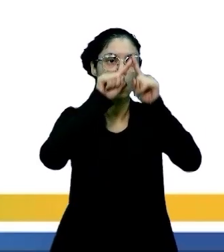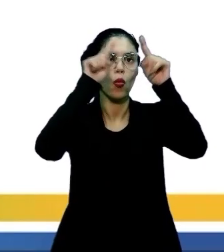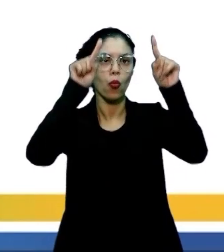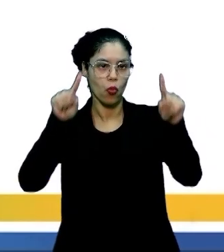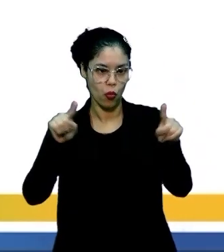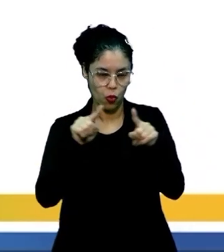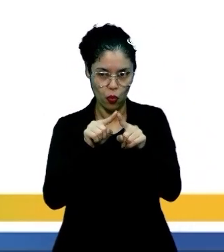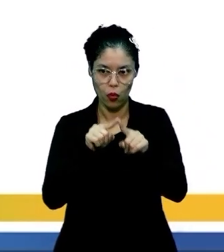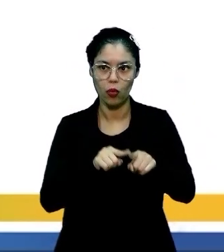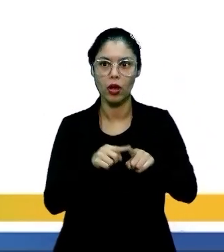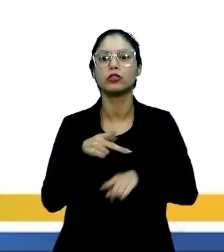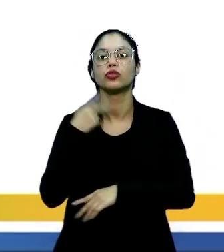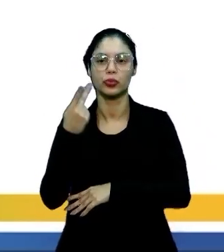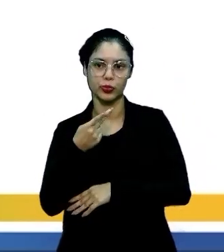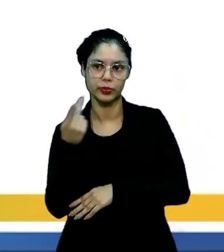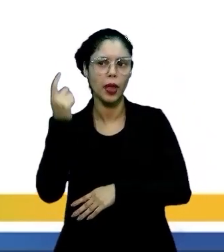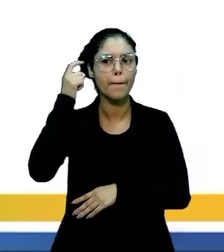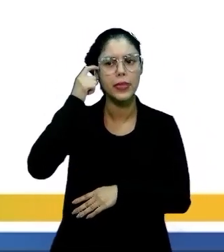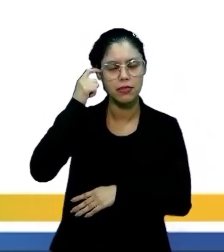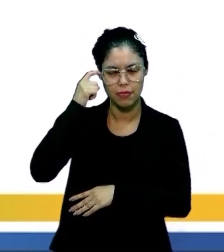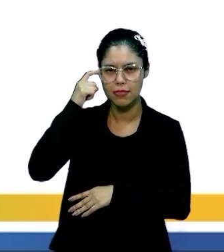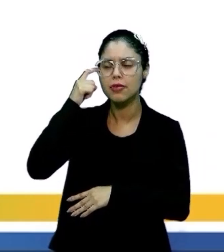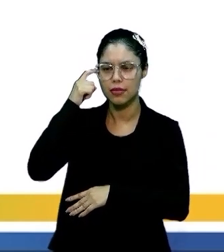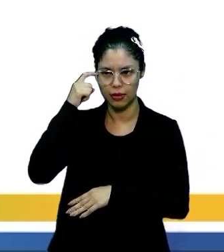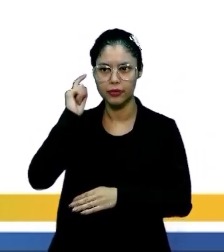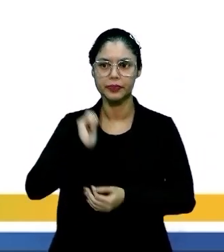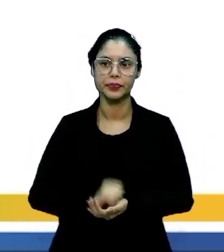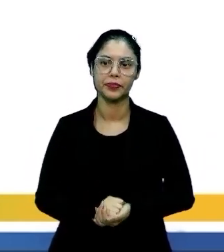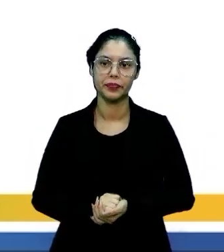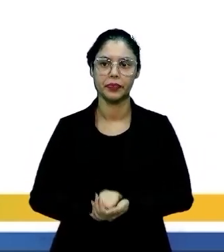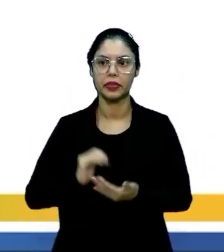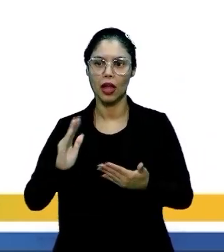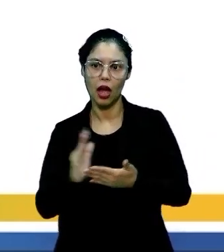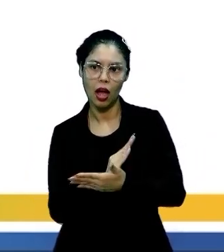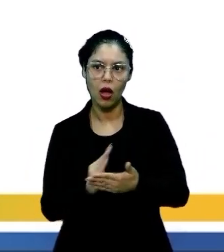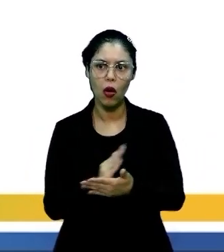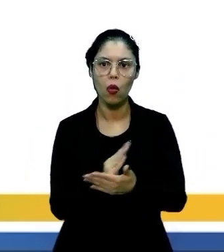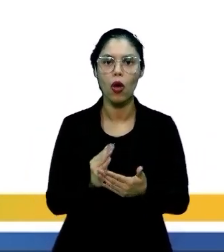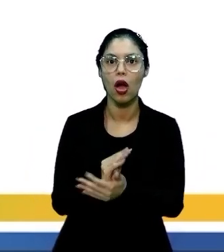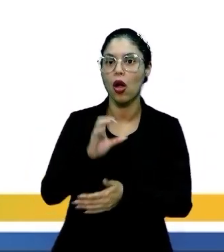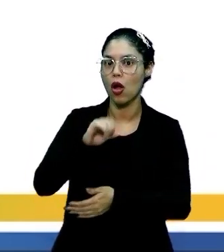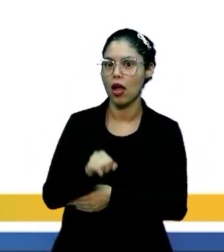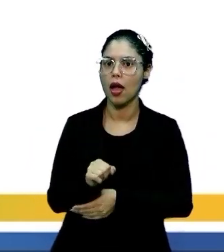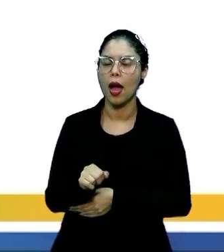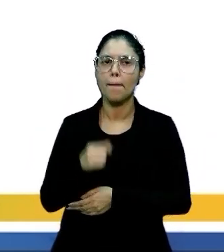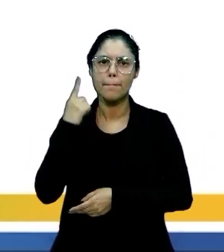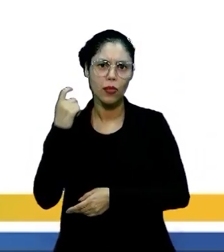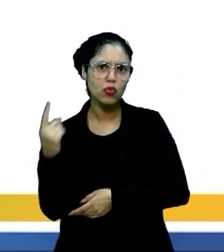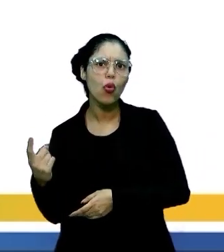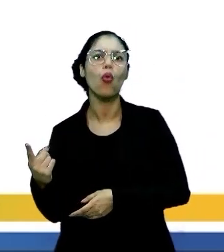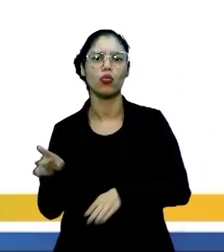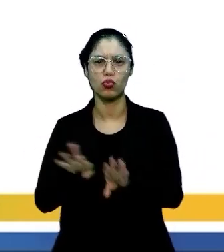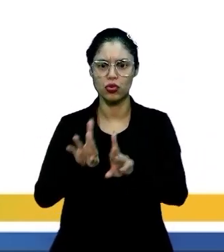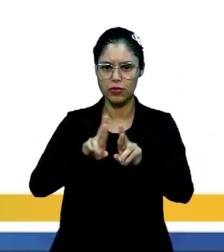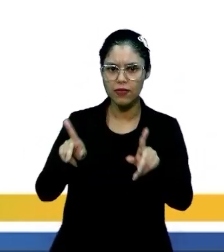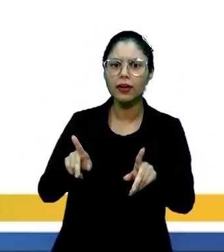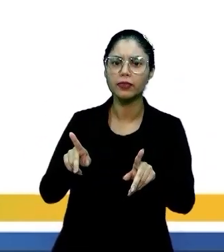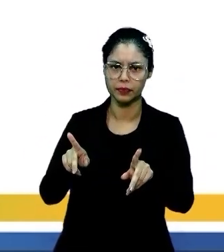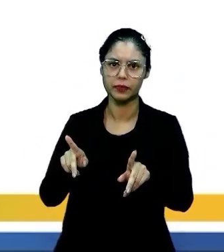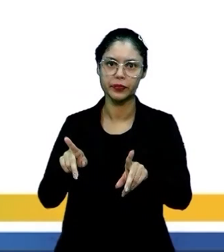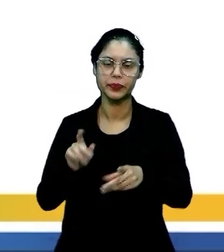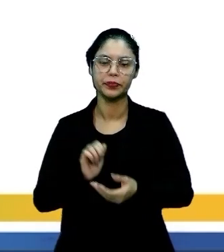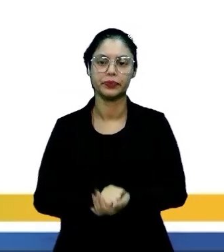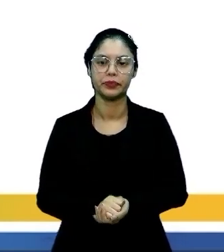balões, geralmente de fala, pensamento, ok? Ou algum tipo de onomatopeia, que são aqueles barulhinhos,